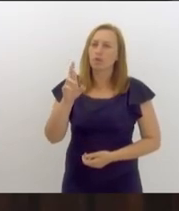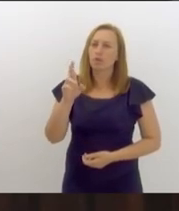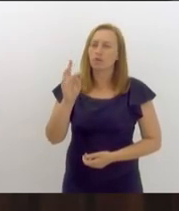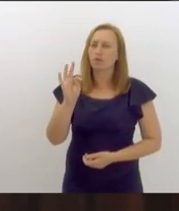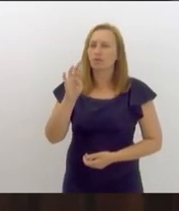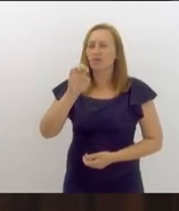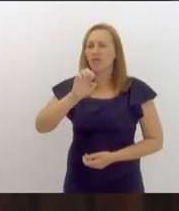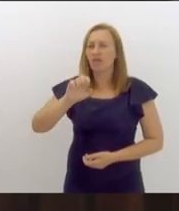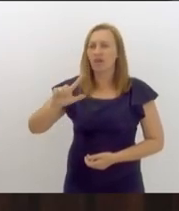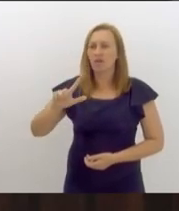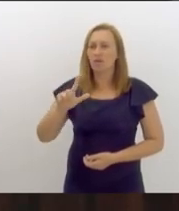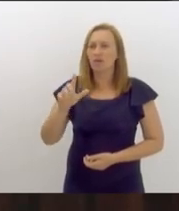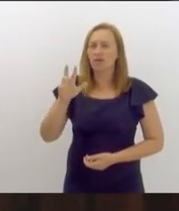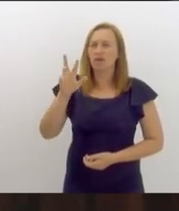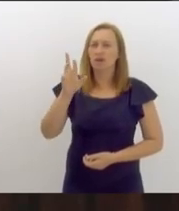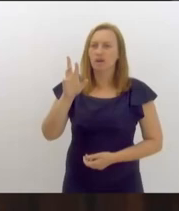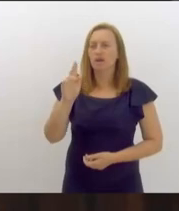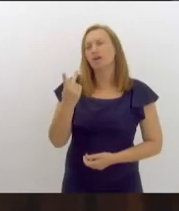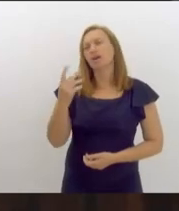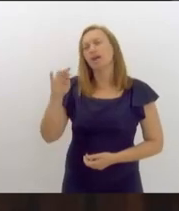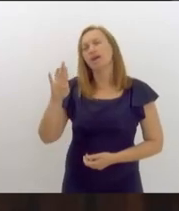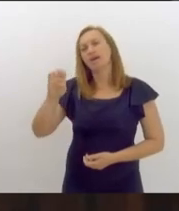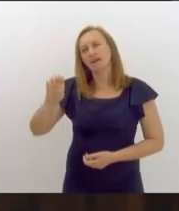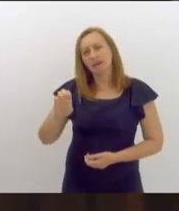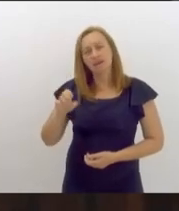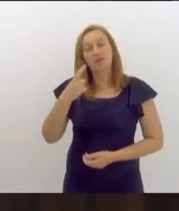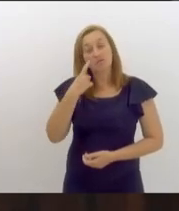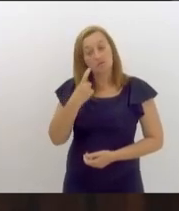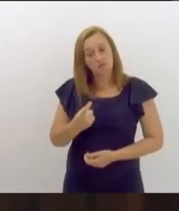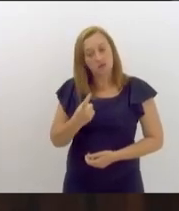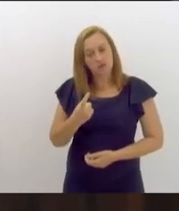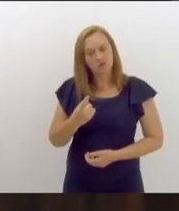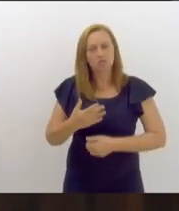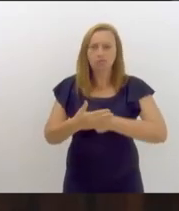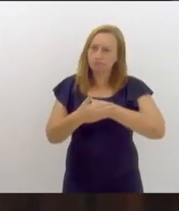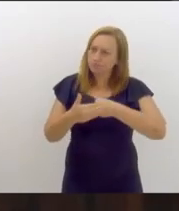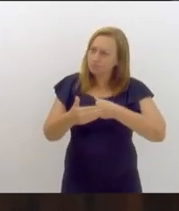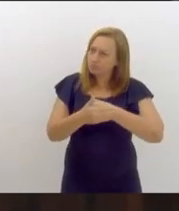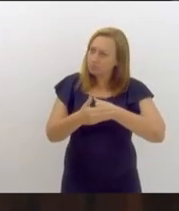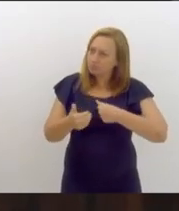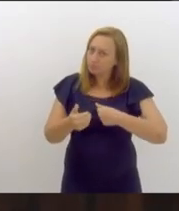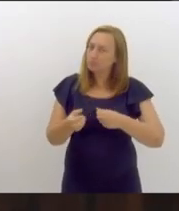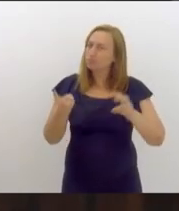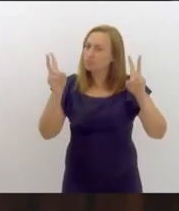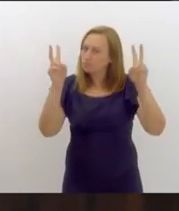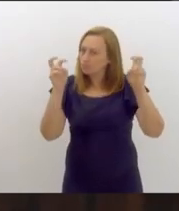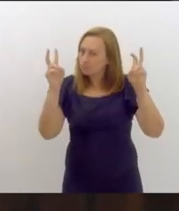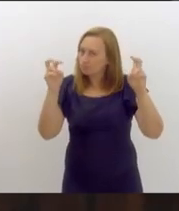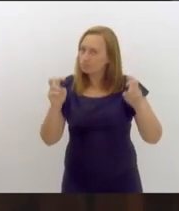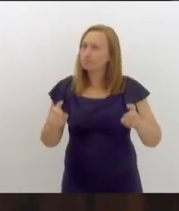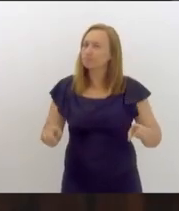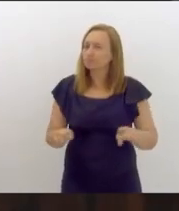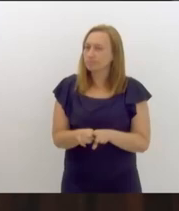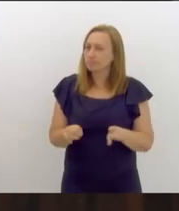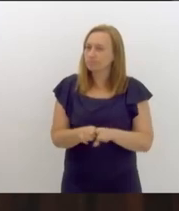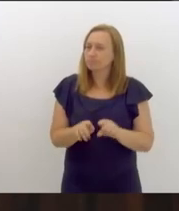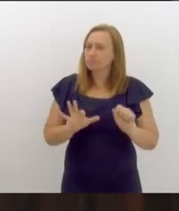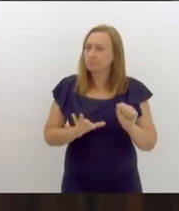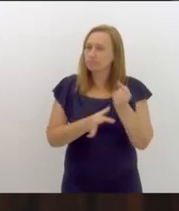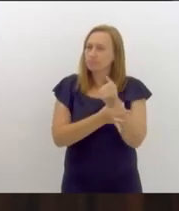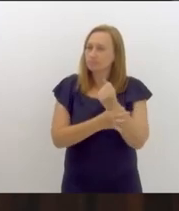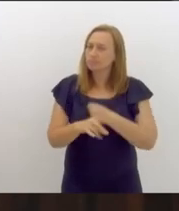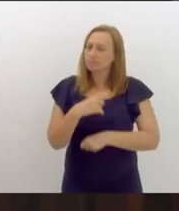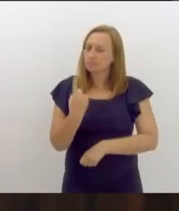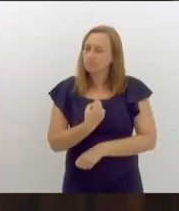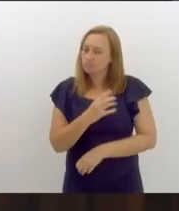atenda veja verifique com maior carinho brevidade a situação também de segurança dos nossos